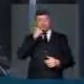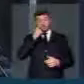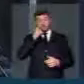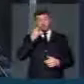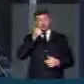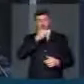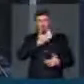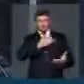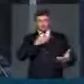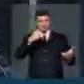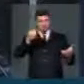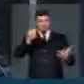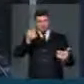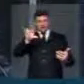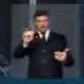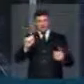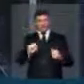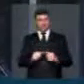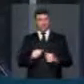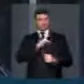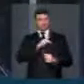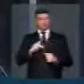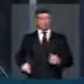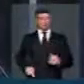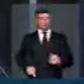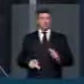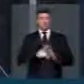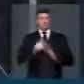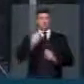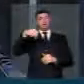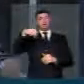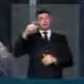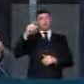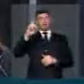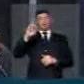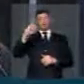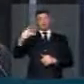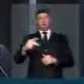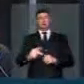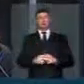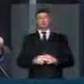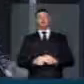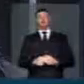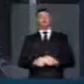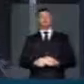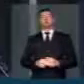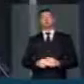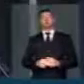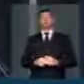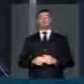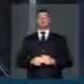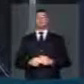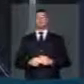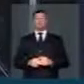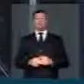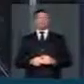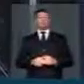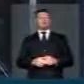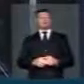conterrânea do Rio Grande do Sul, presidente da ANADEP, da Associação Nacional dos Defensores Públicos.